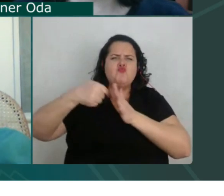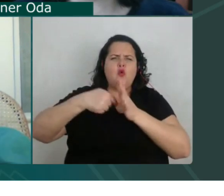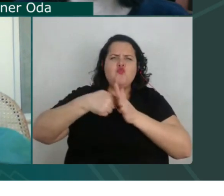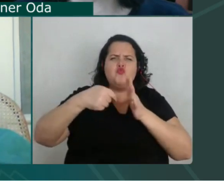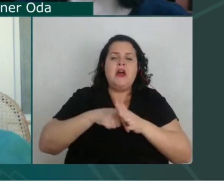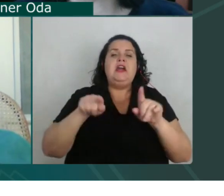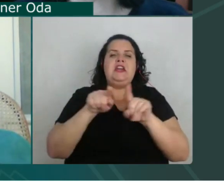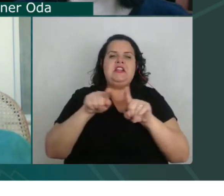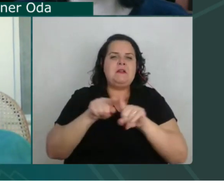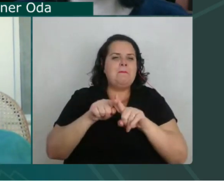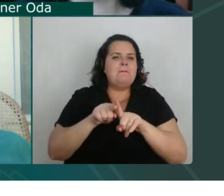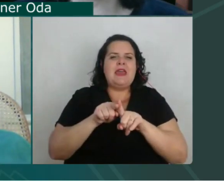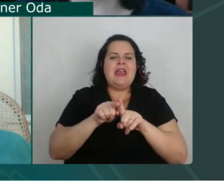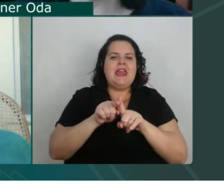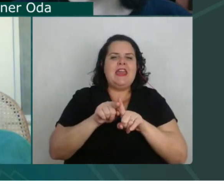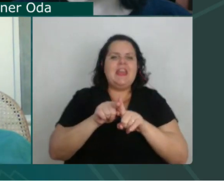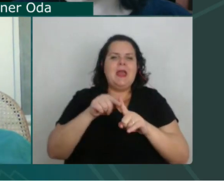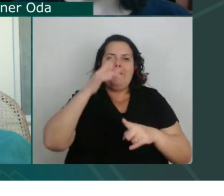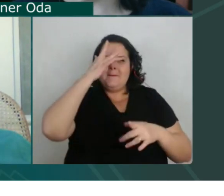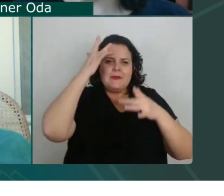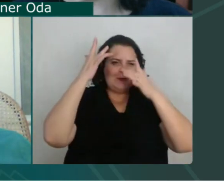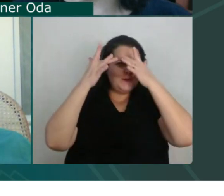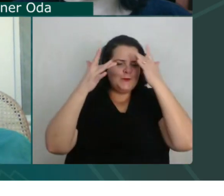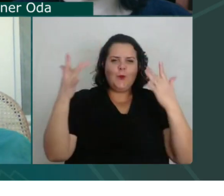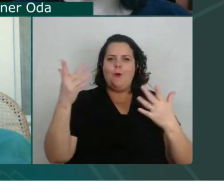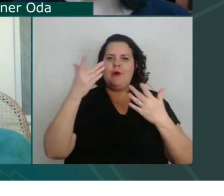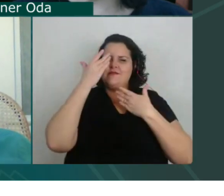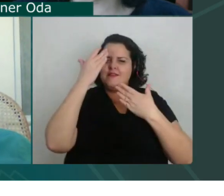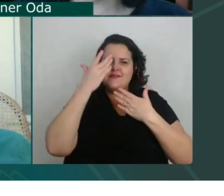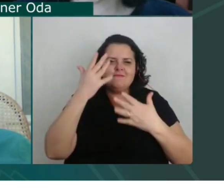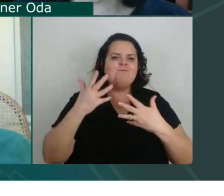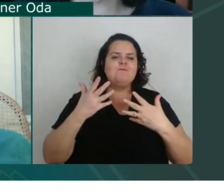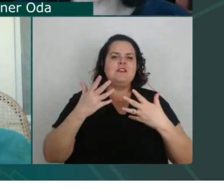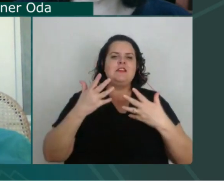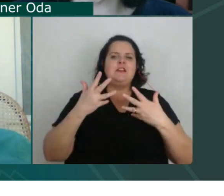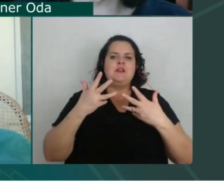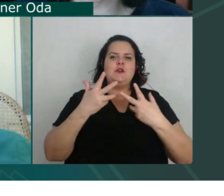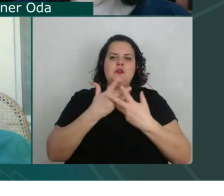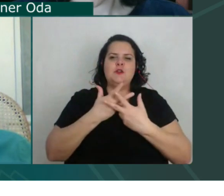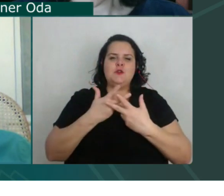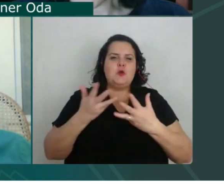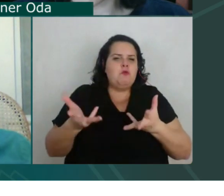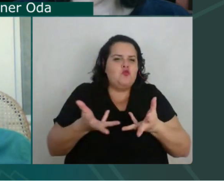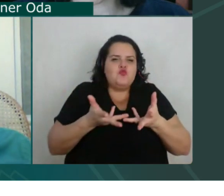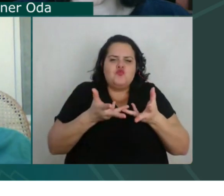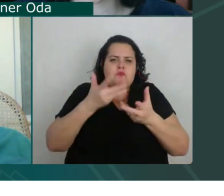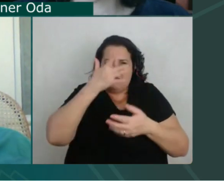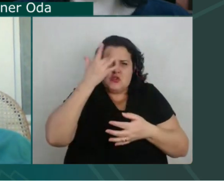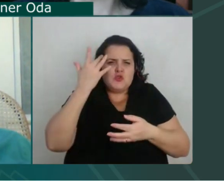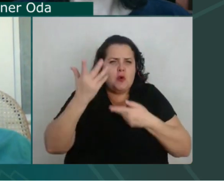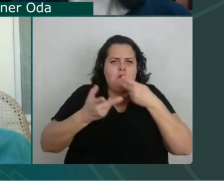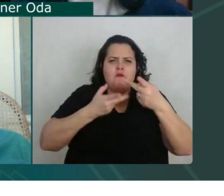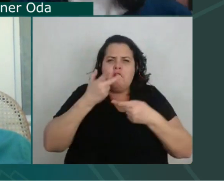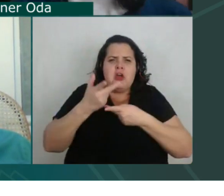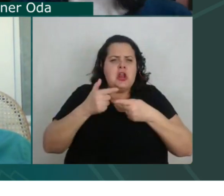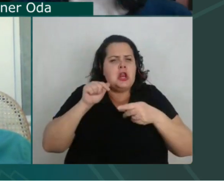em todas as apresentações, uma quantidade grande de pessoas elogiando o